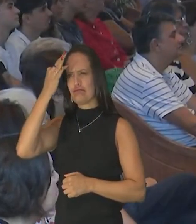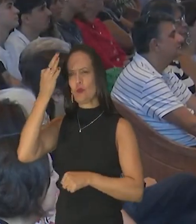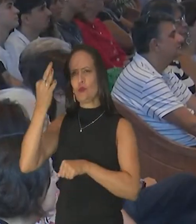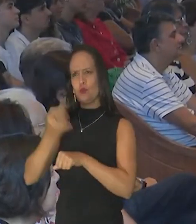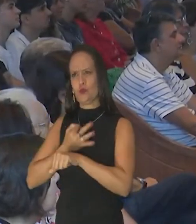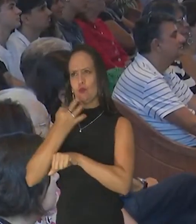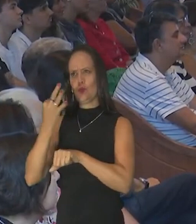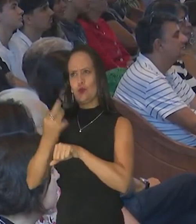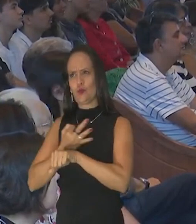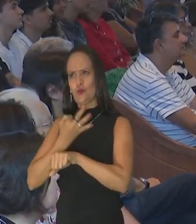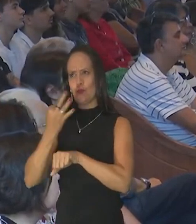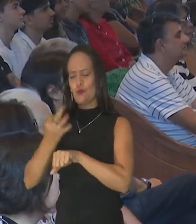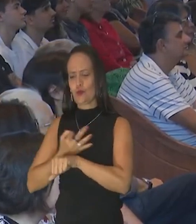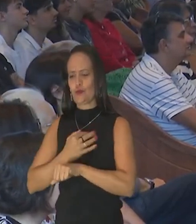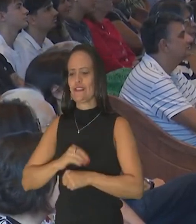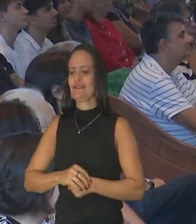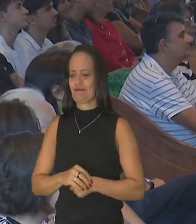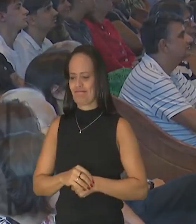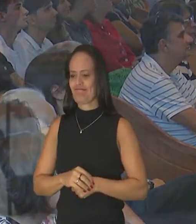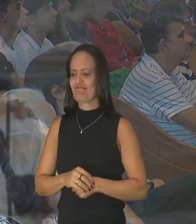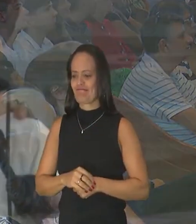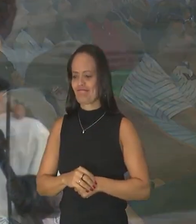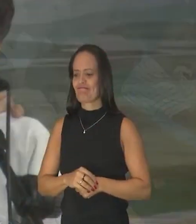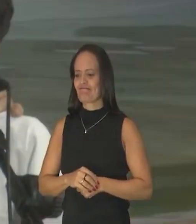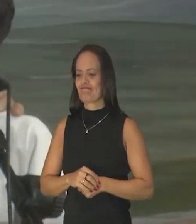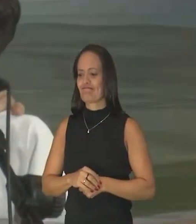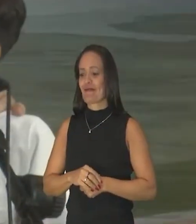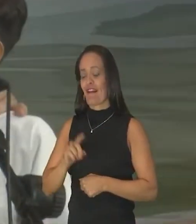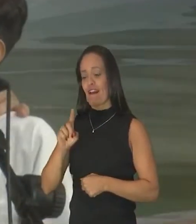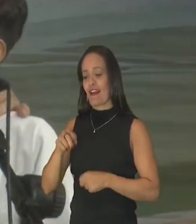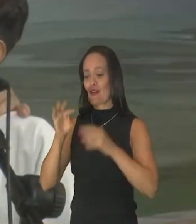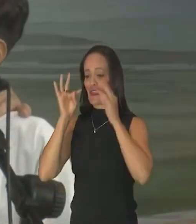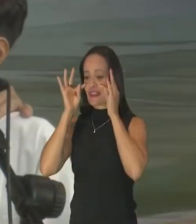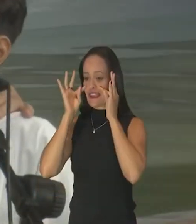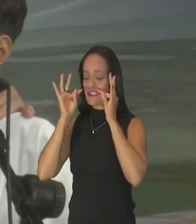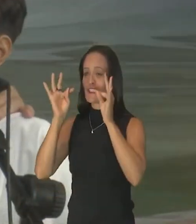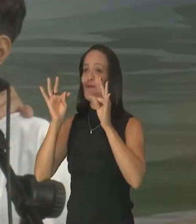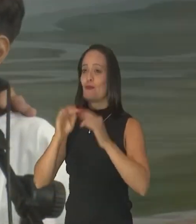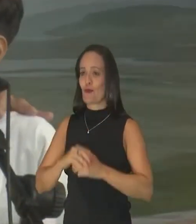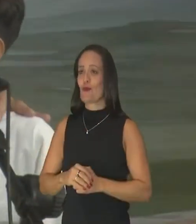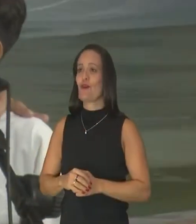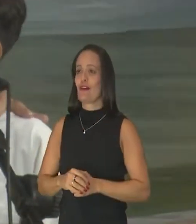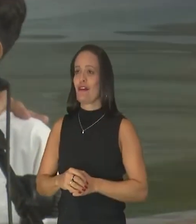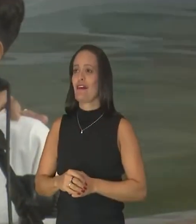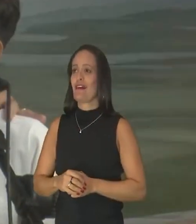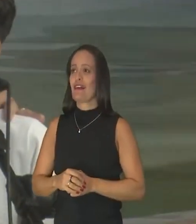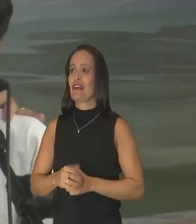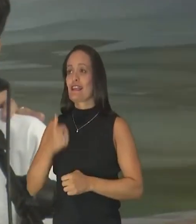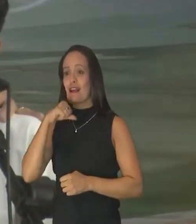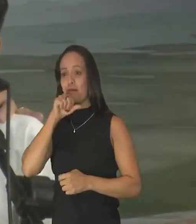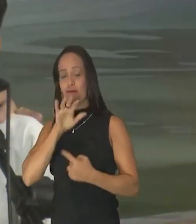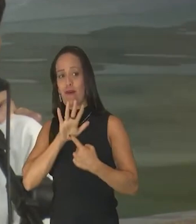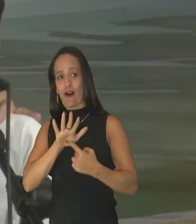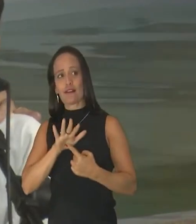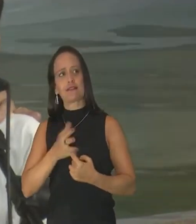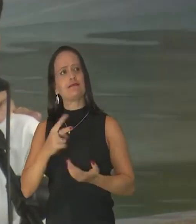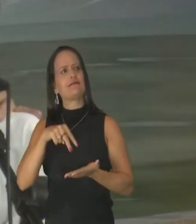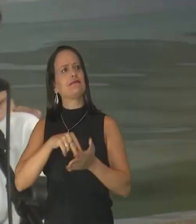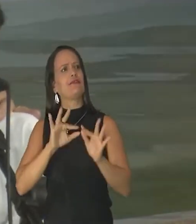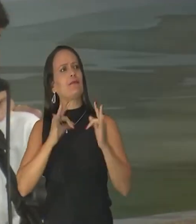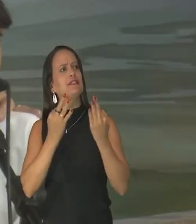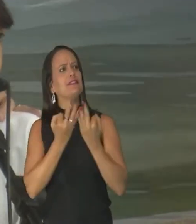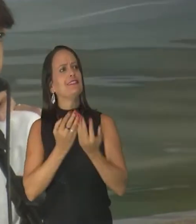persistente. E a prova disto, o testemunho que esta mãe passa para o seu filho. Gostaria que a família ficasse de